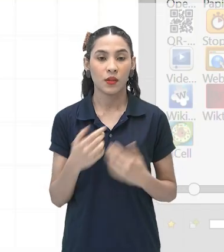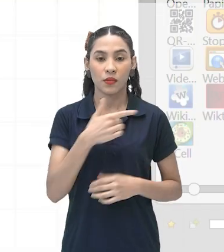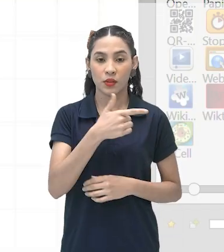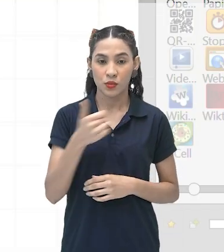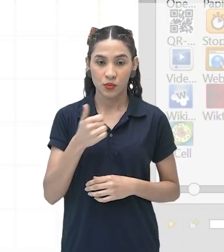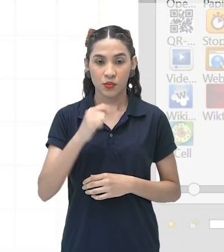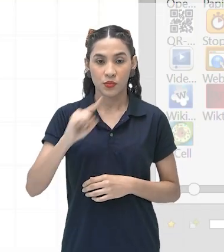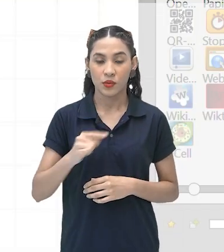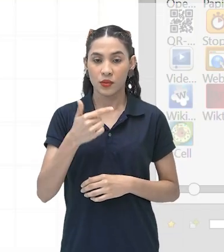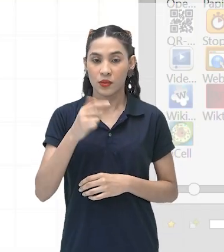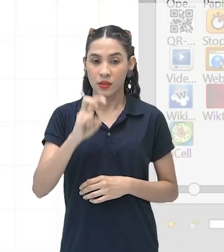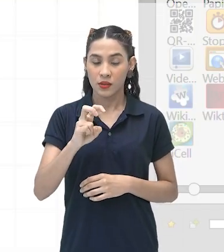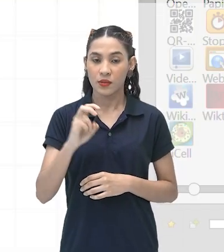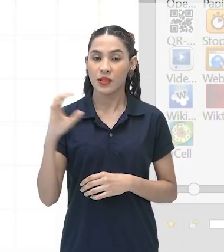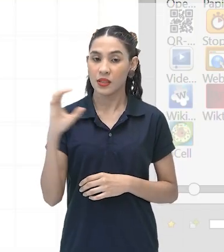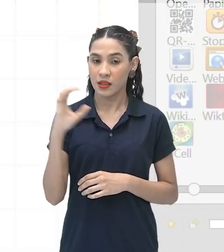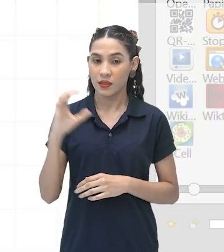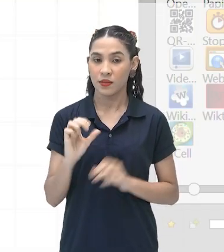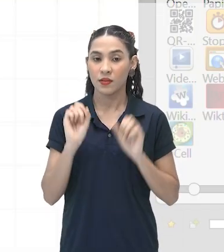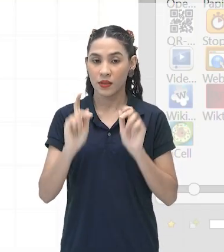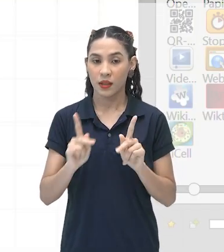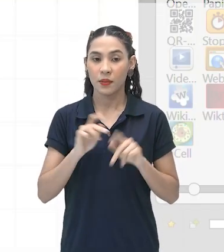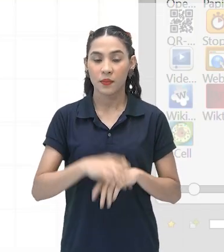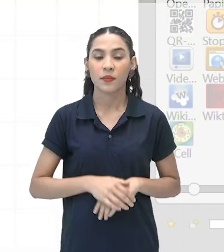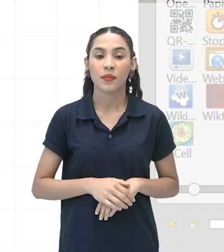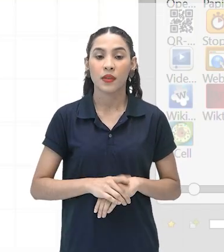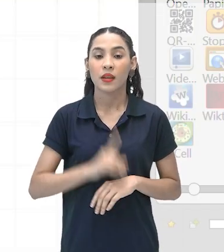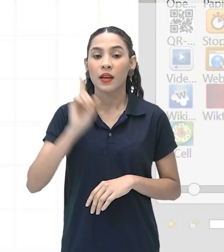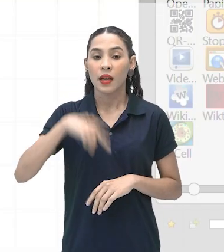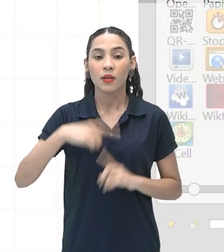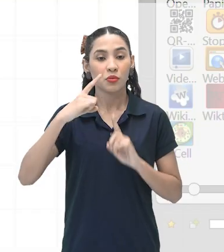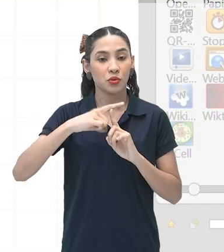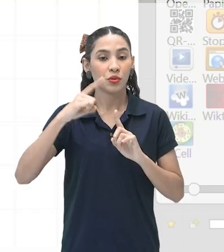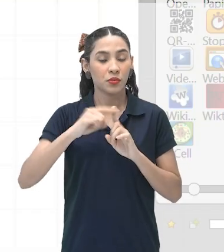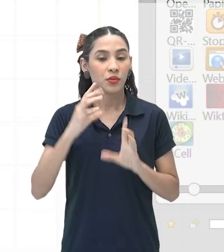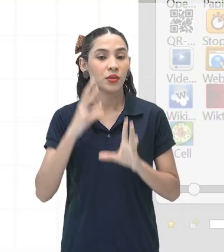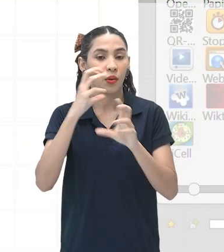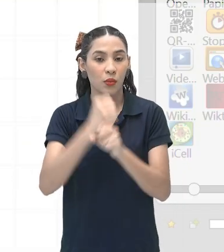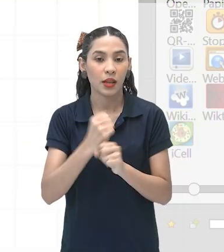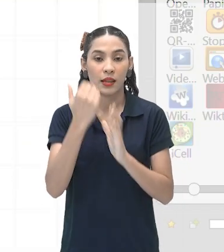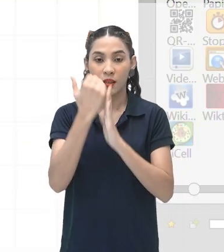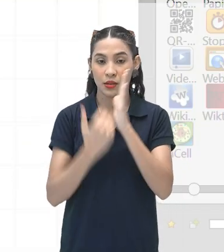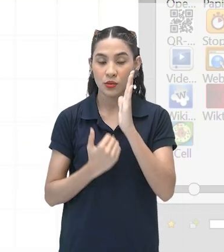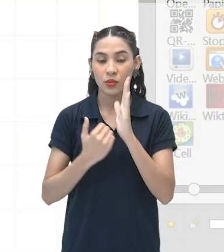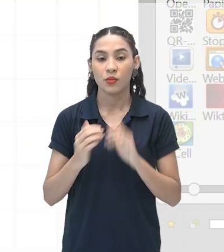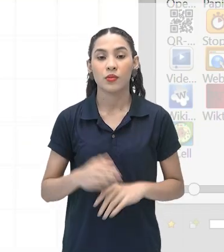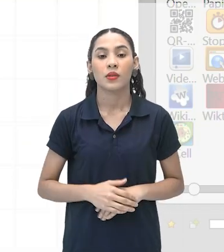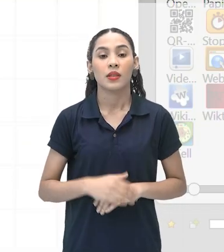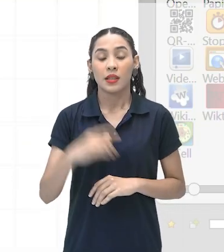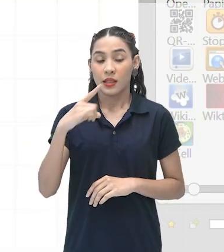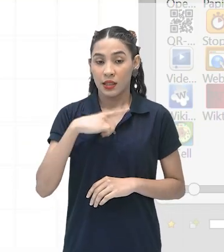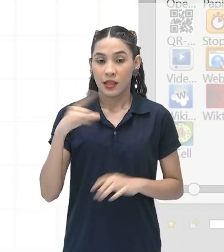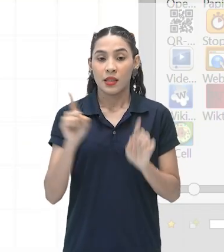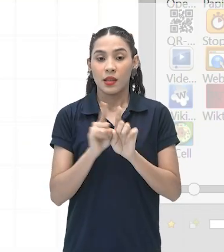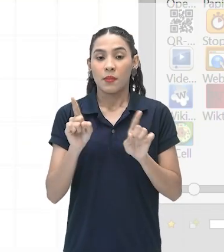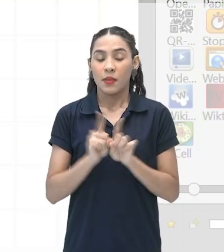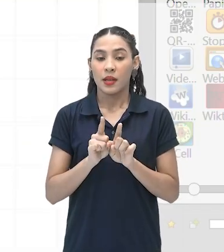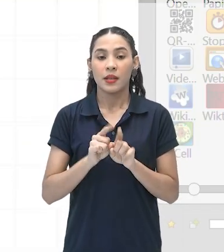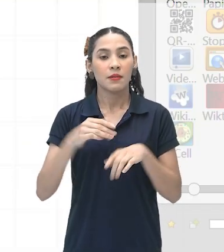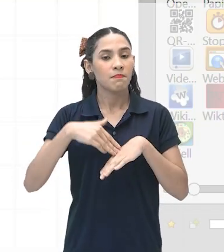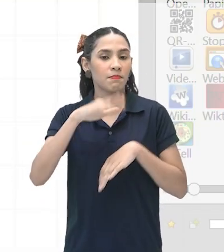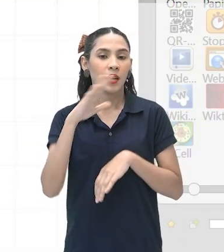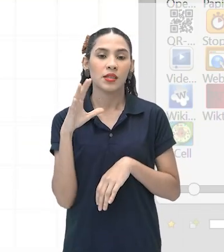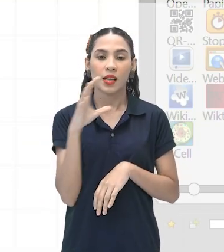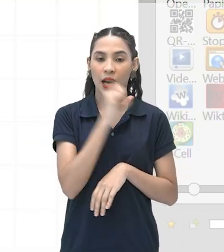21,25, ou seja, R$ 21,25, certo? Essa é uma das formas de calcular o desconto. Tem uma também